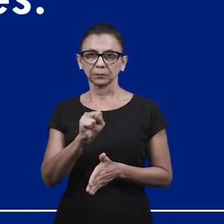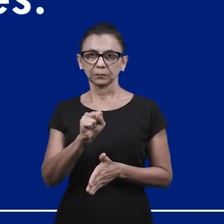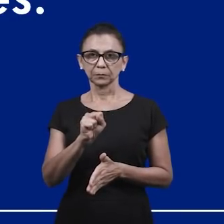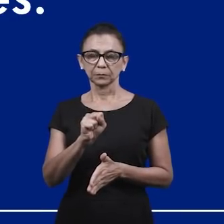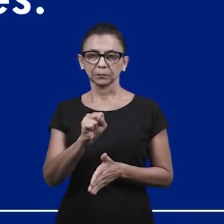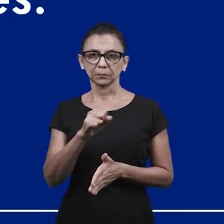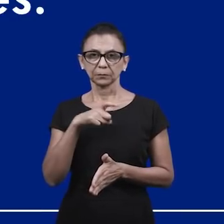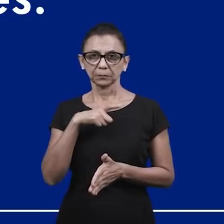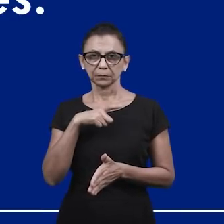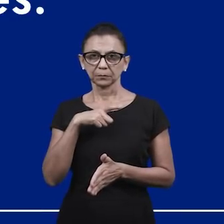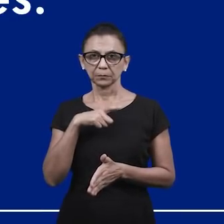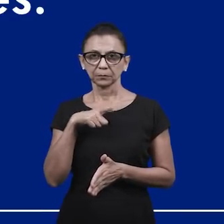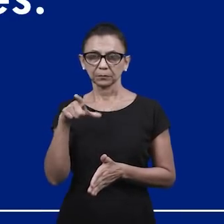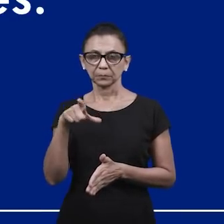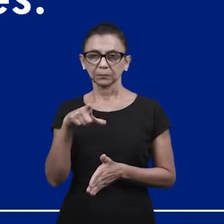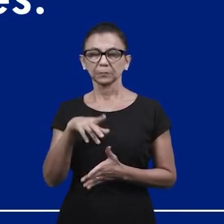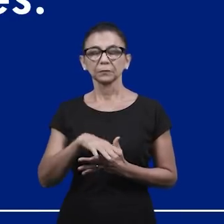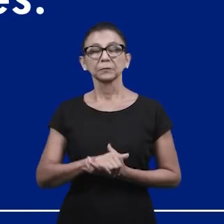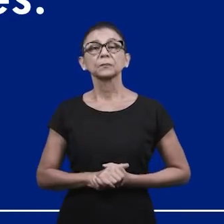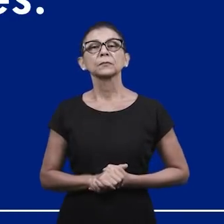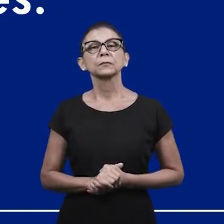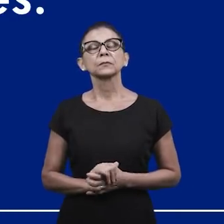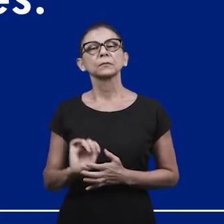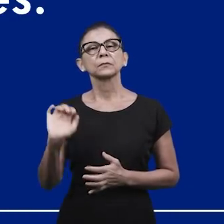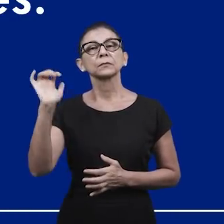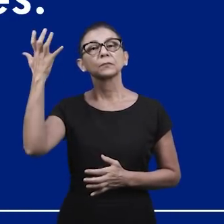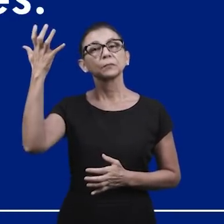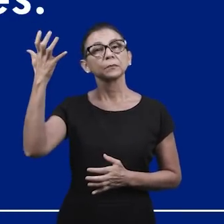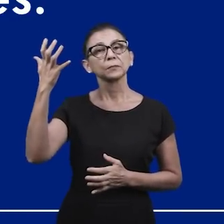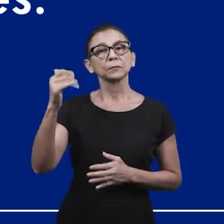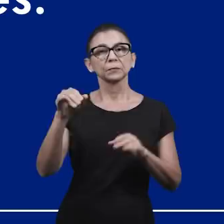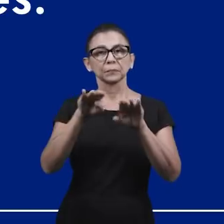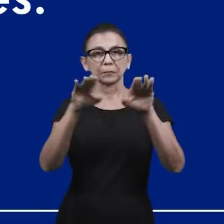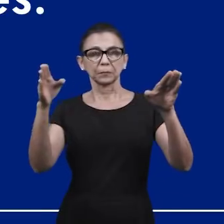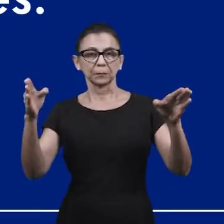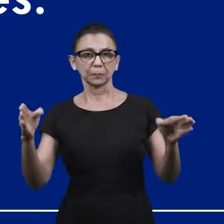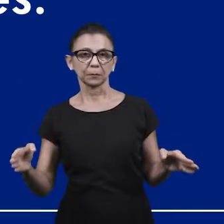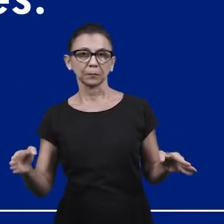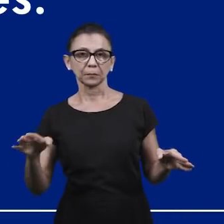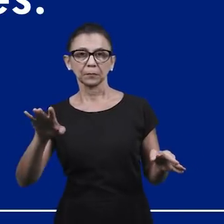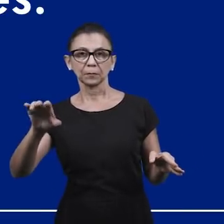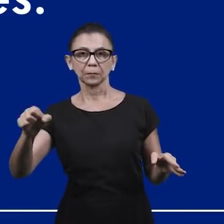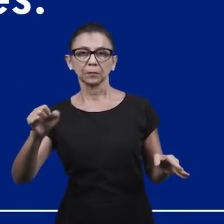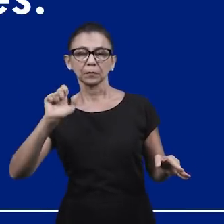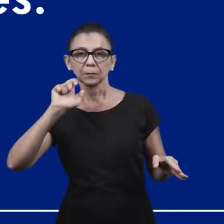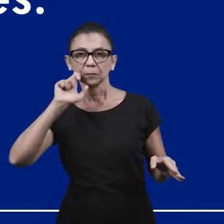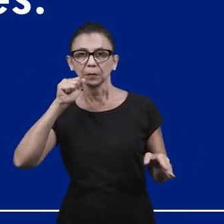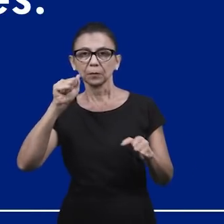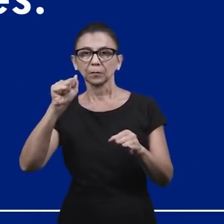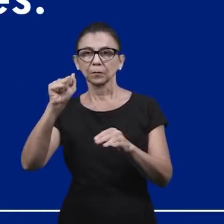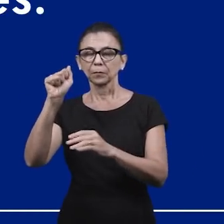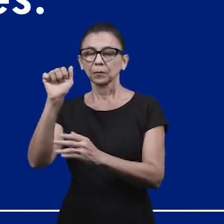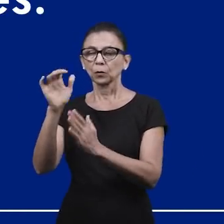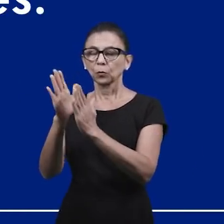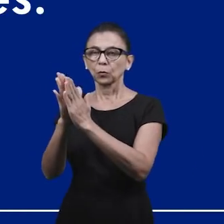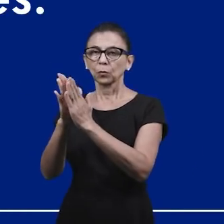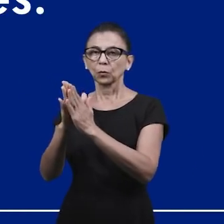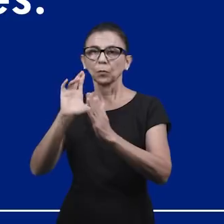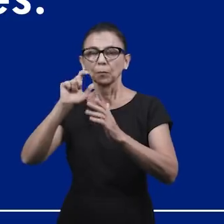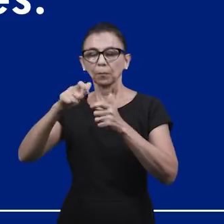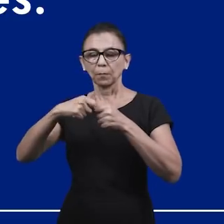Jesus histórico, mas o que precisa ser conhecido é o mistério, que é o Jesus profético, é o